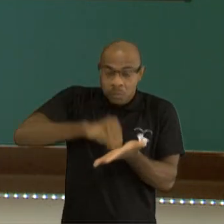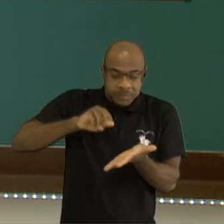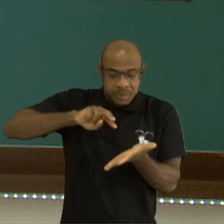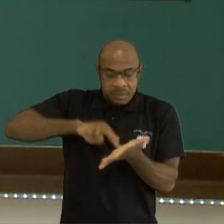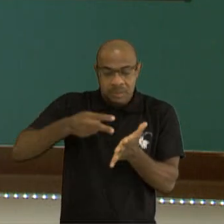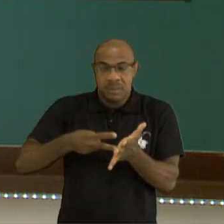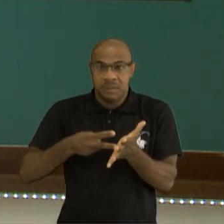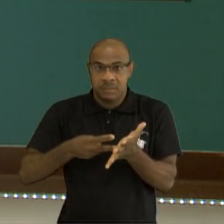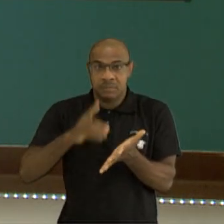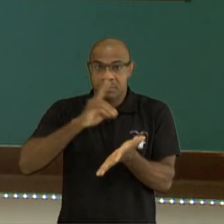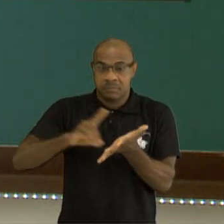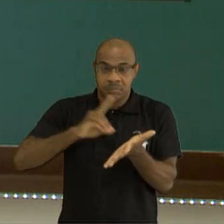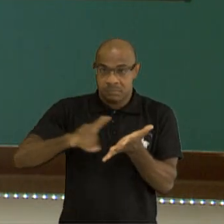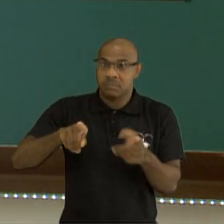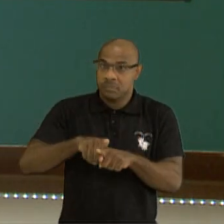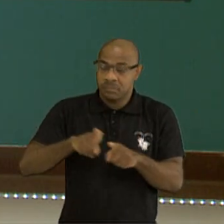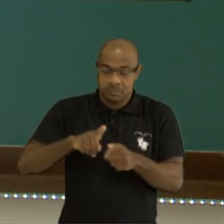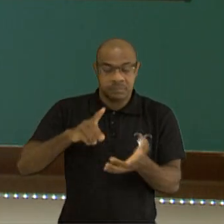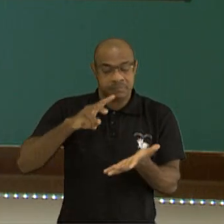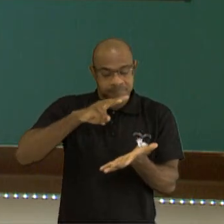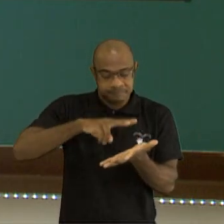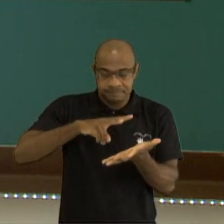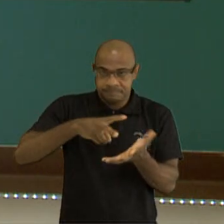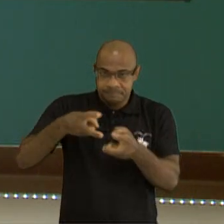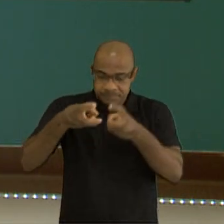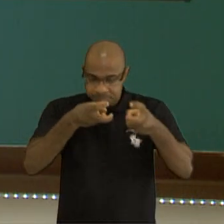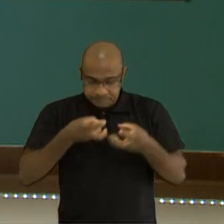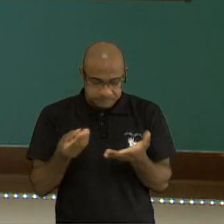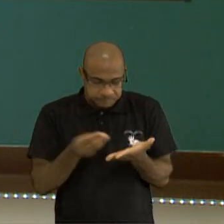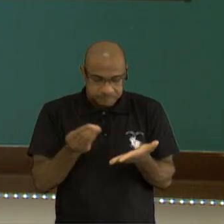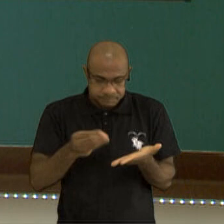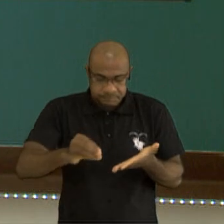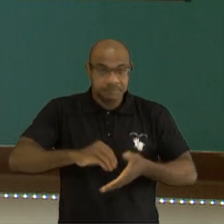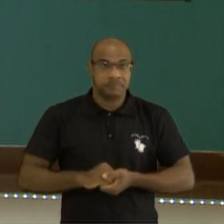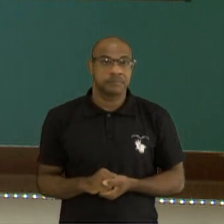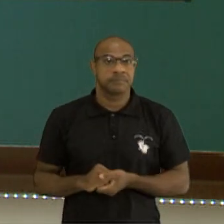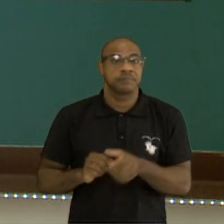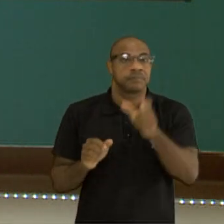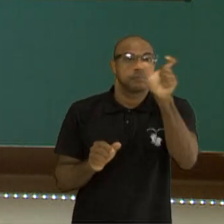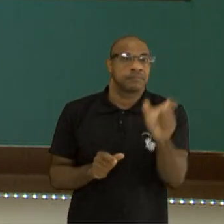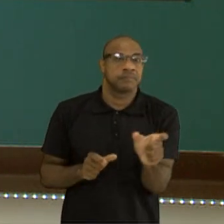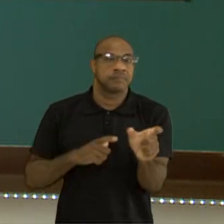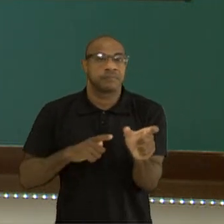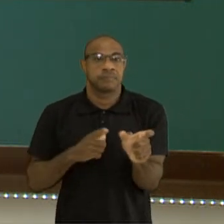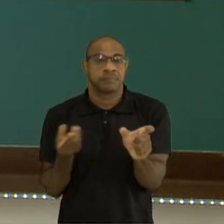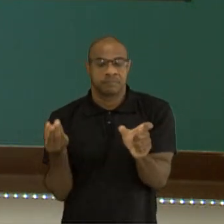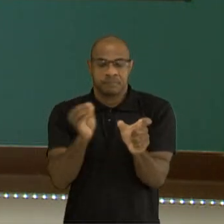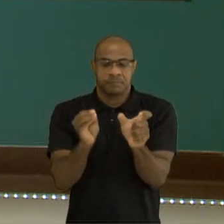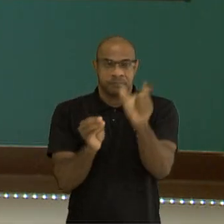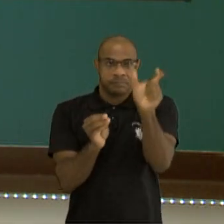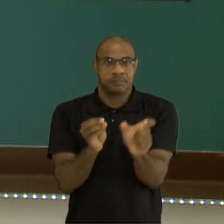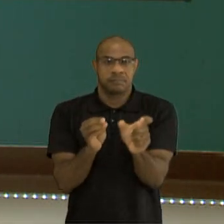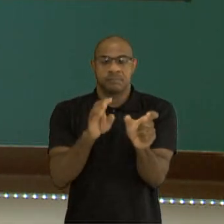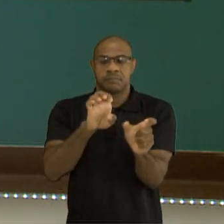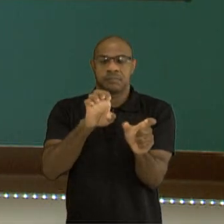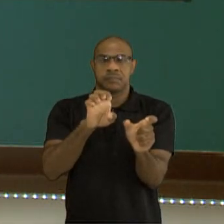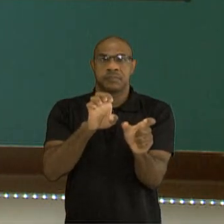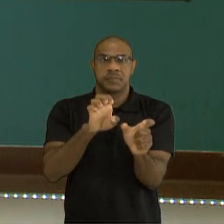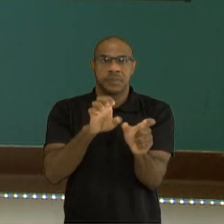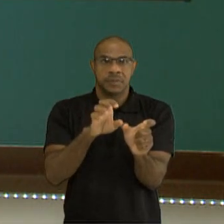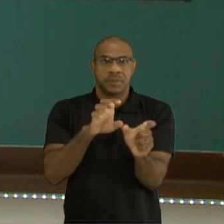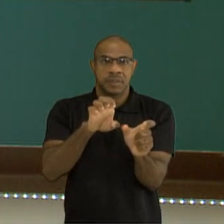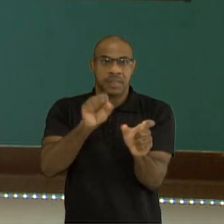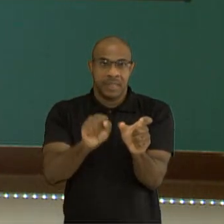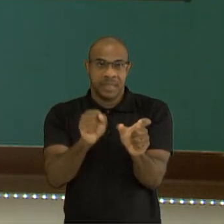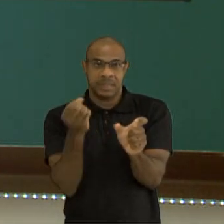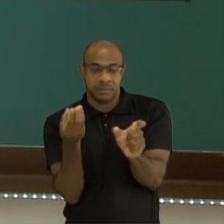Não vou falar aqui não. E daí eu quero que vocês escrevam na frente dos esportes ES. Se por um acaso ele for um extreme